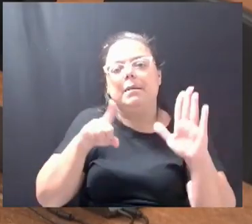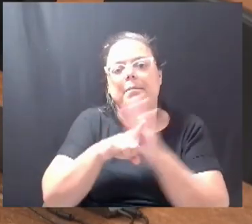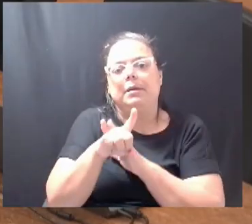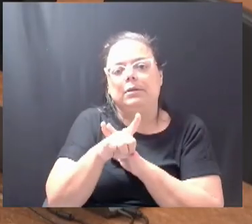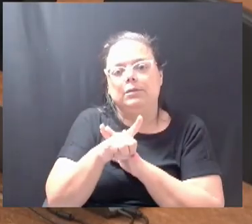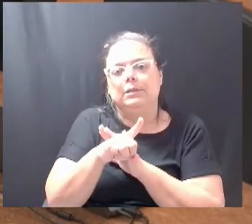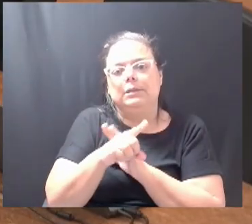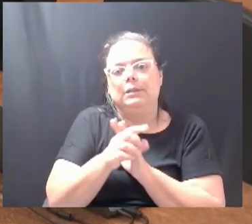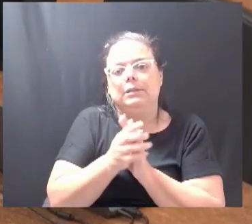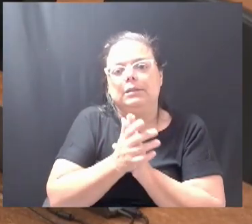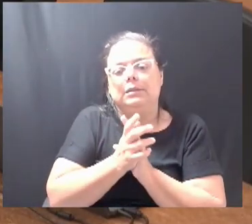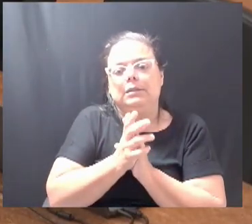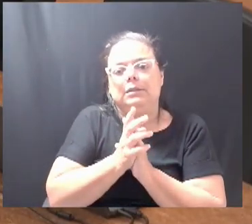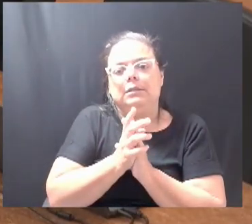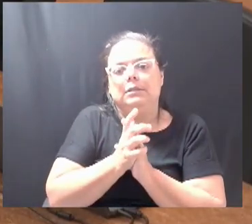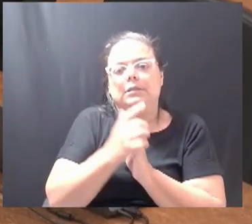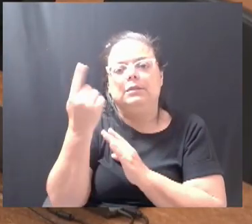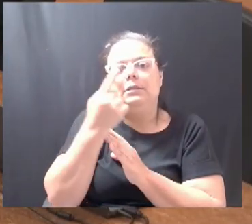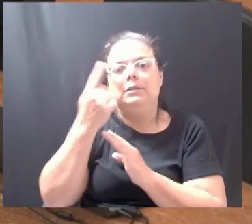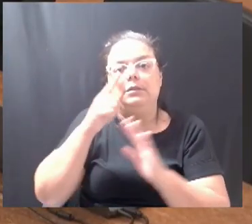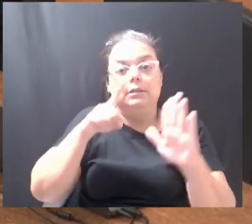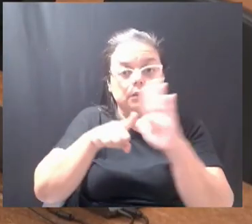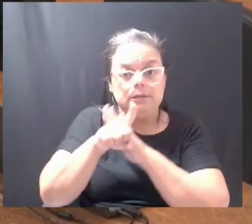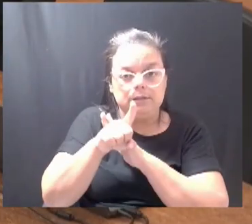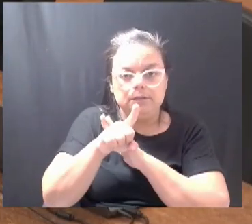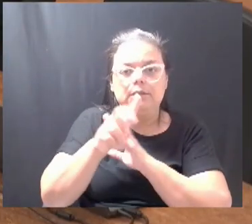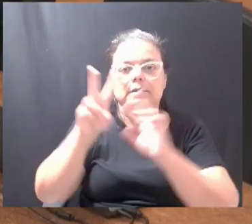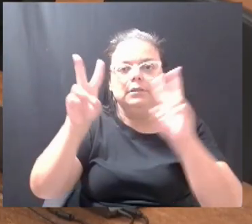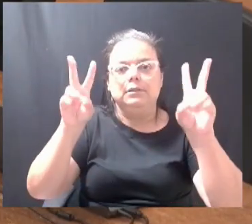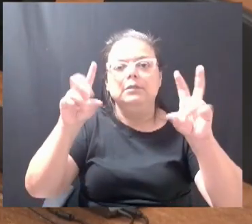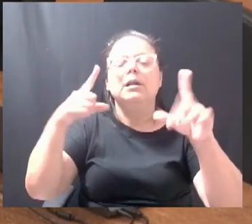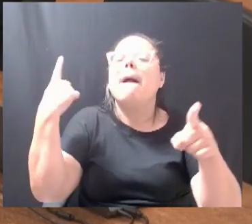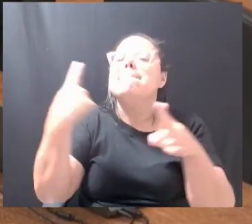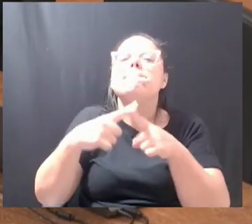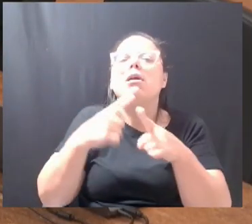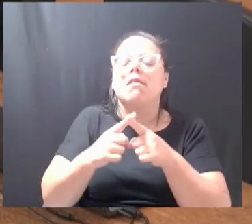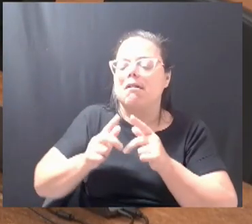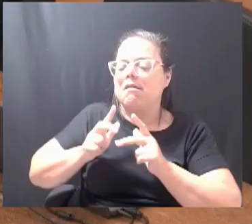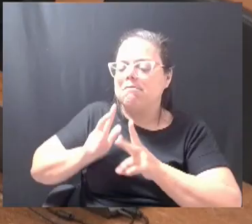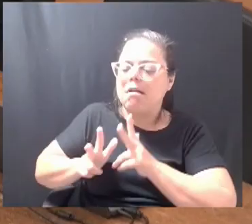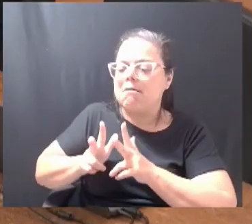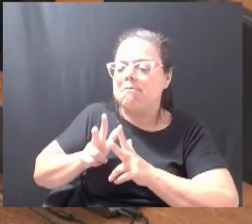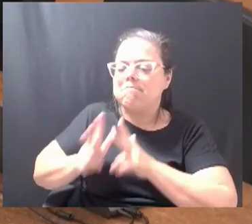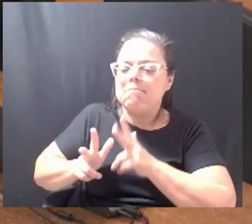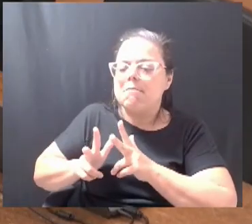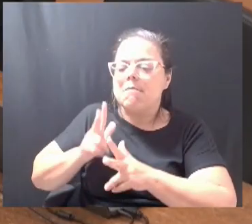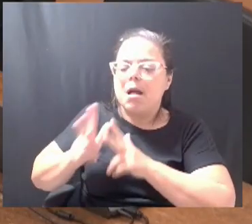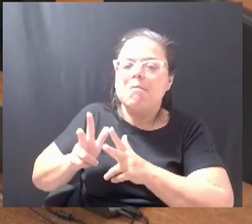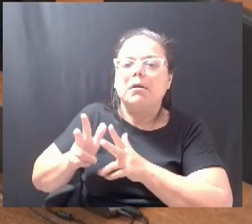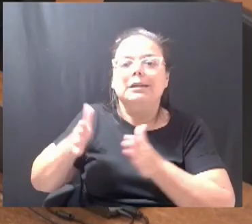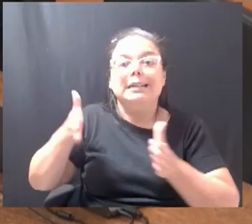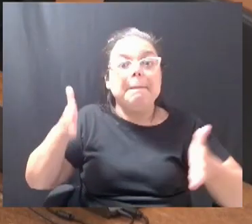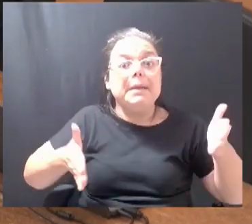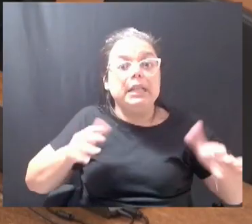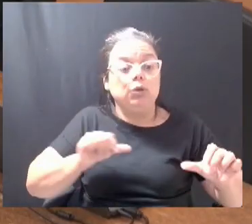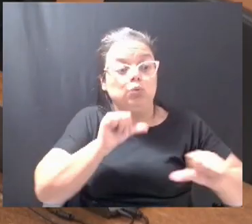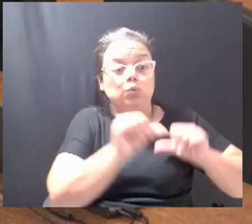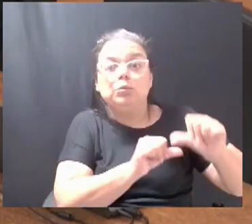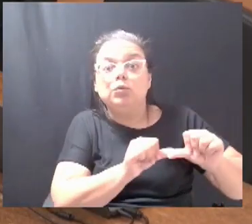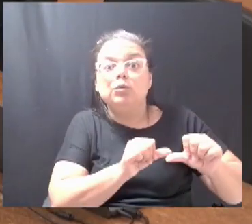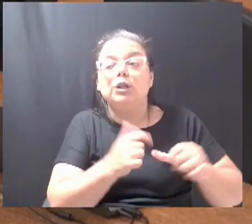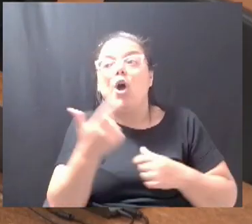Respondendo a primeira pergunta sobre por que a gagueira ela modifica em algumas situações, por que um dia está gaguejando mais, outro gaguejando